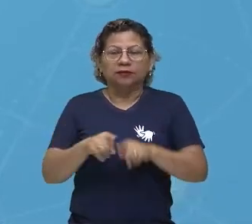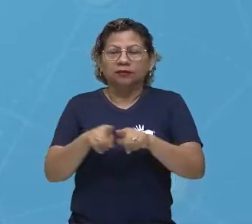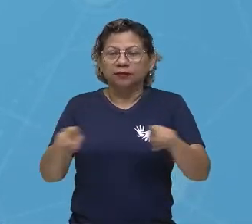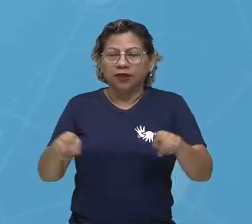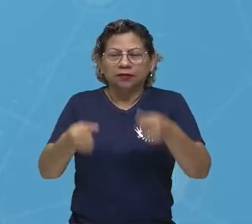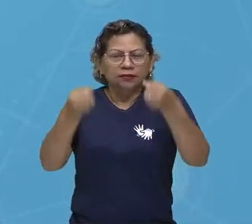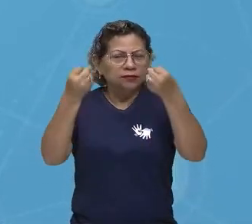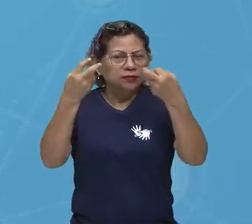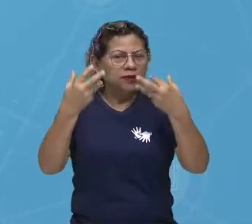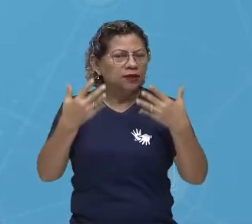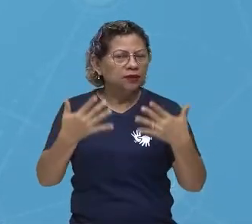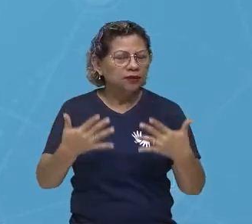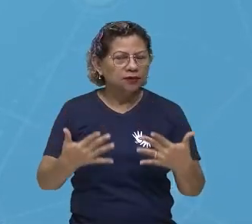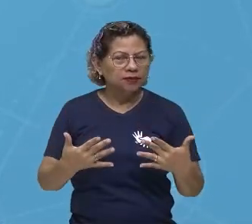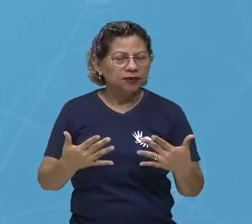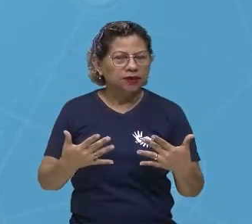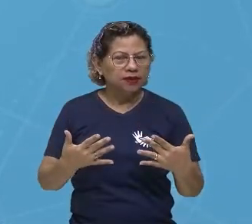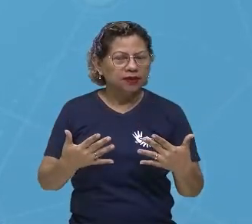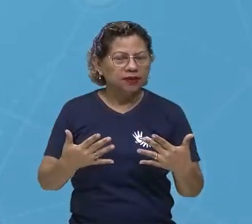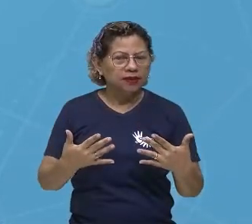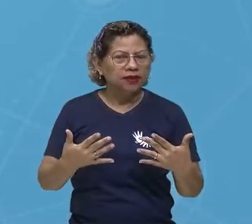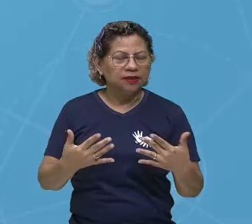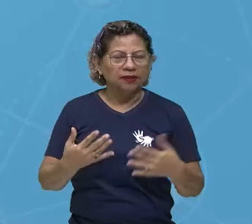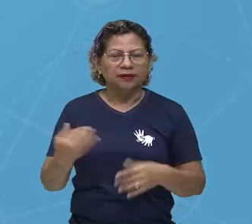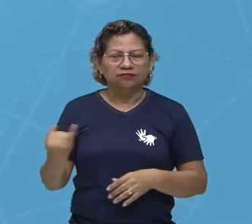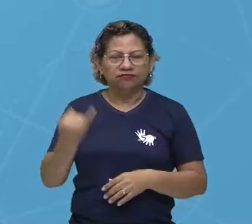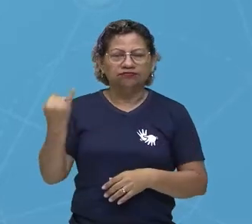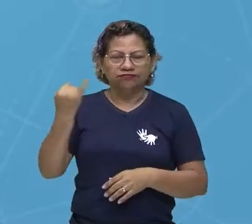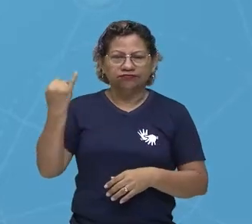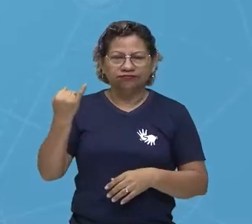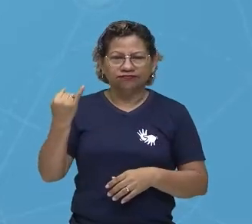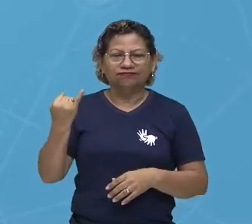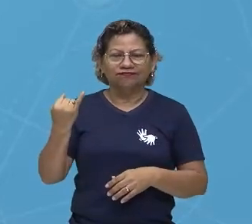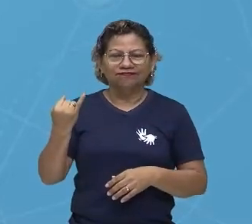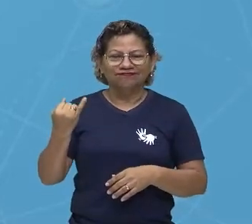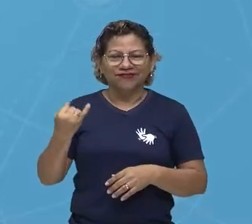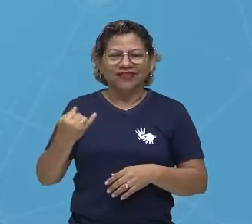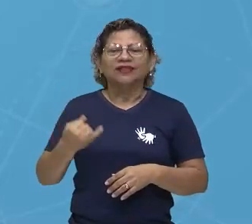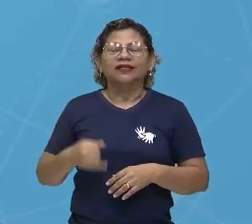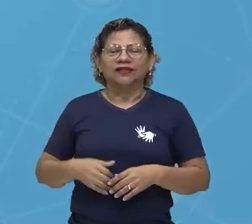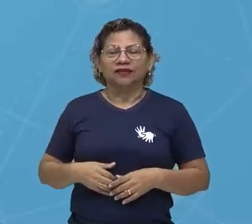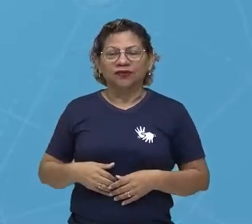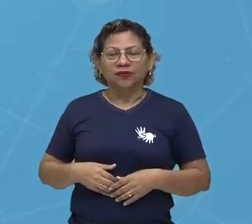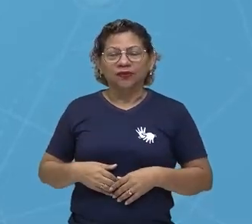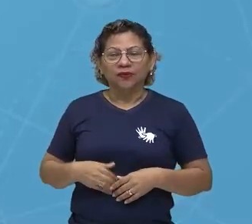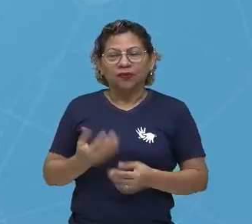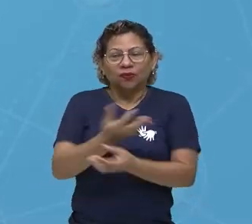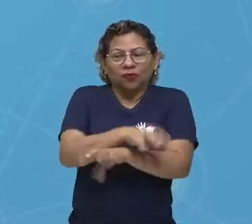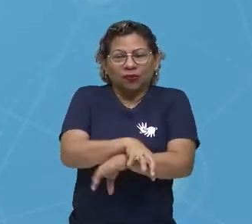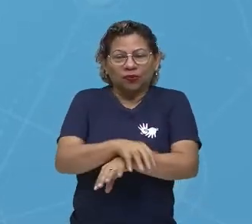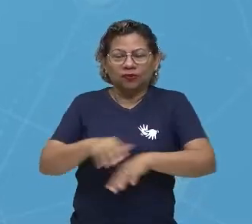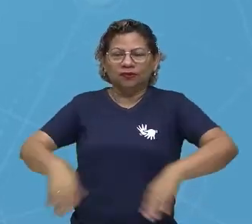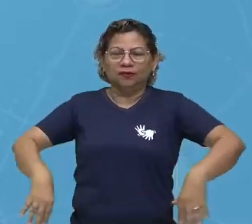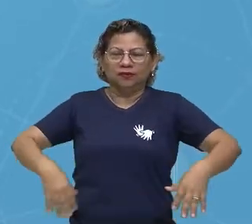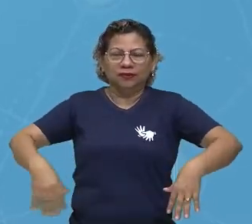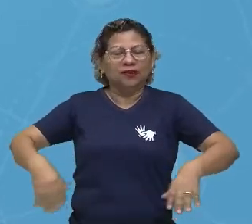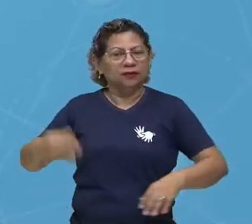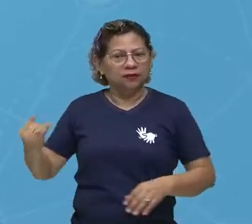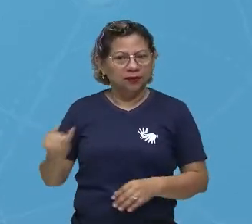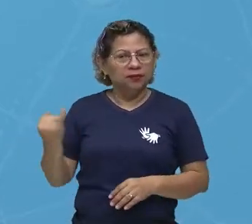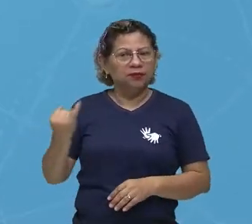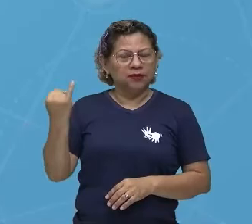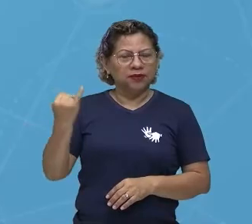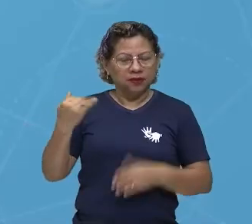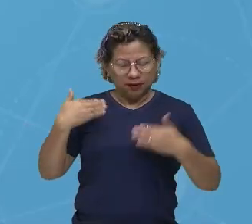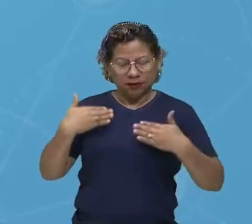falar na aula de hoje eu sobre sistema esquelético que está relacionado ali com os ossos que compõem o nosso corpo